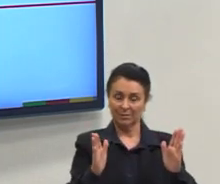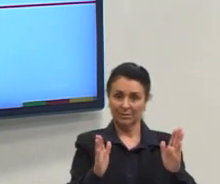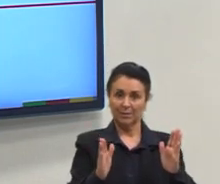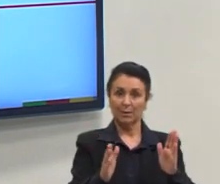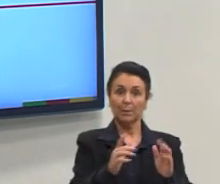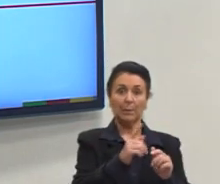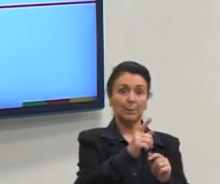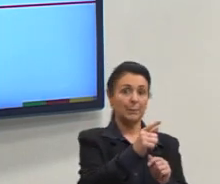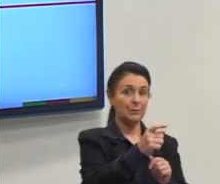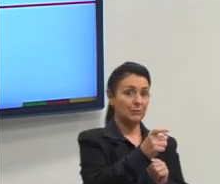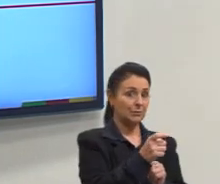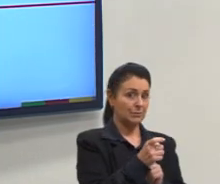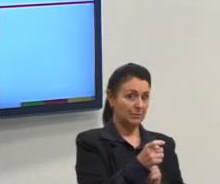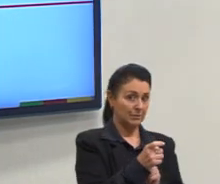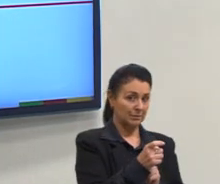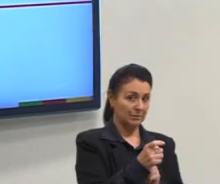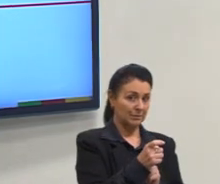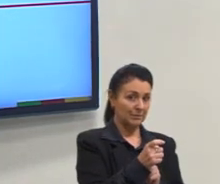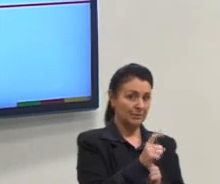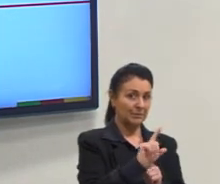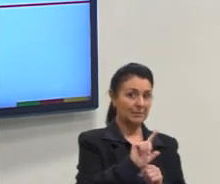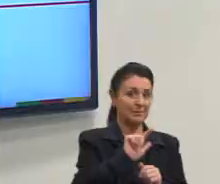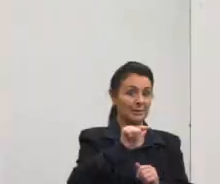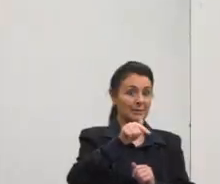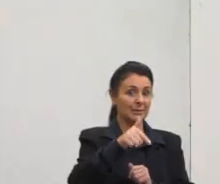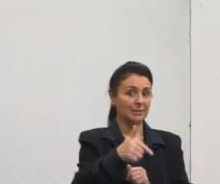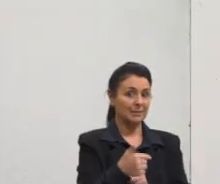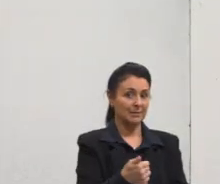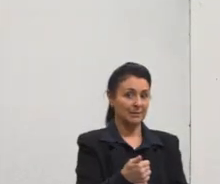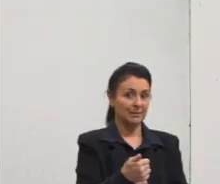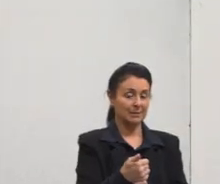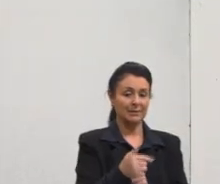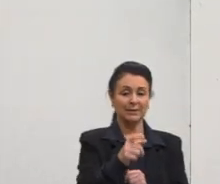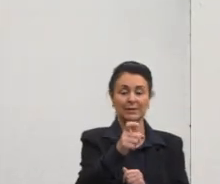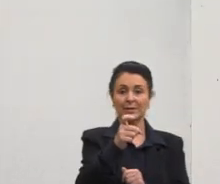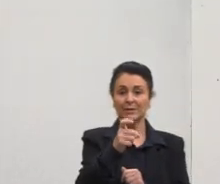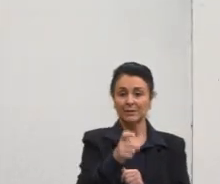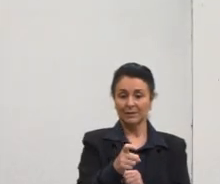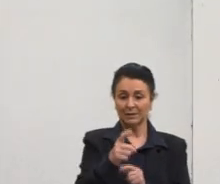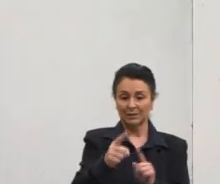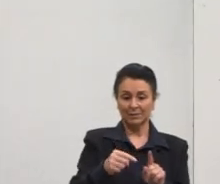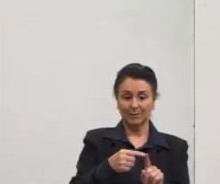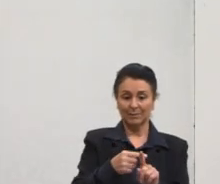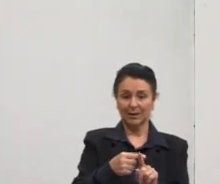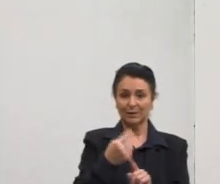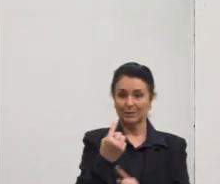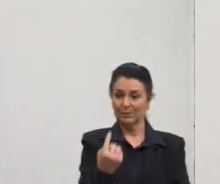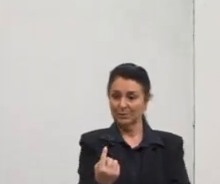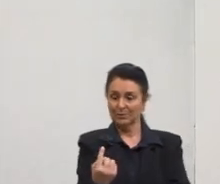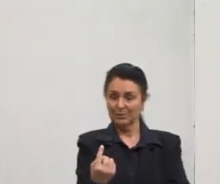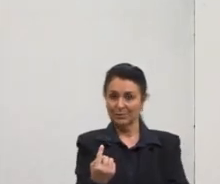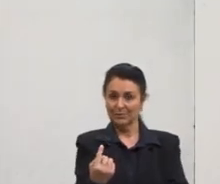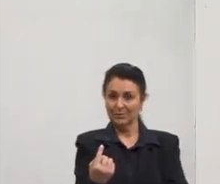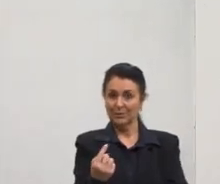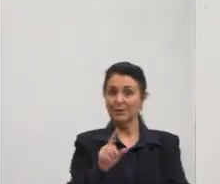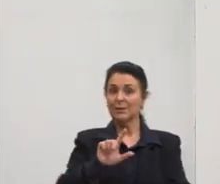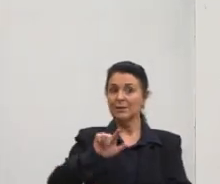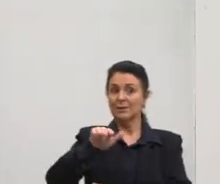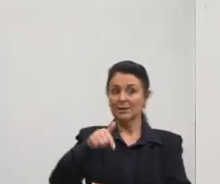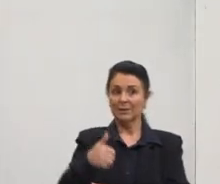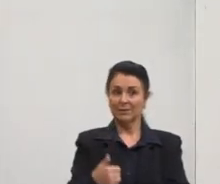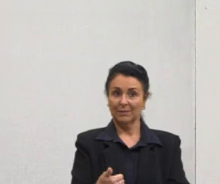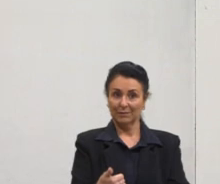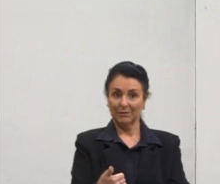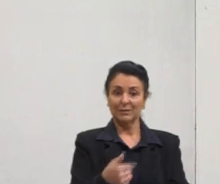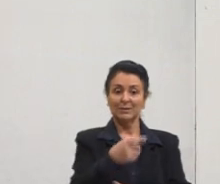x e o consecutivo de x é x + 1 e o consecutivo de